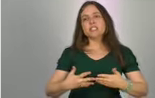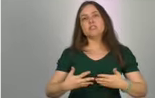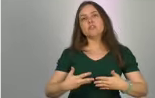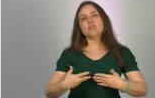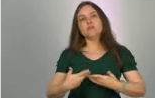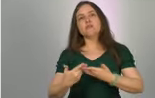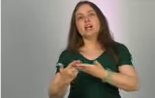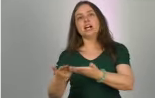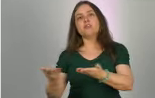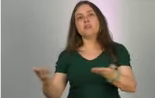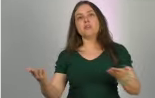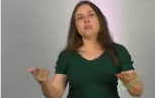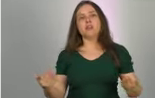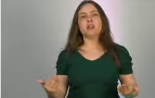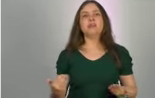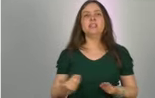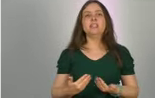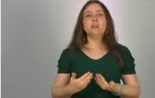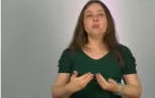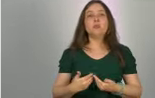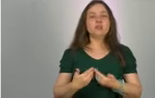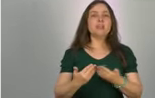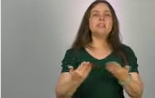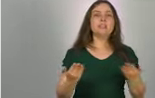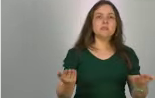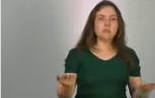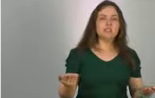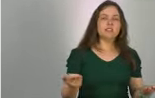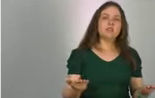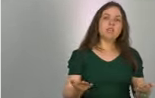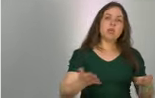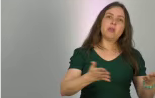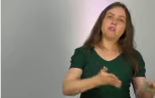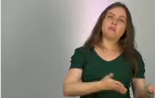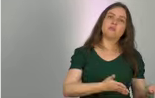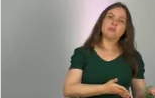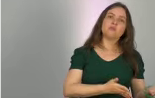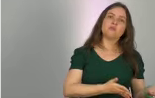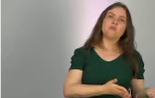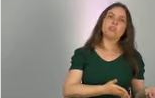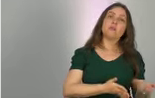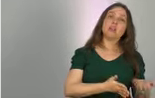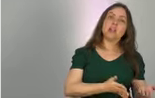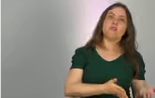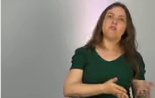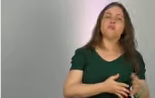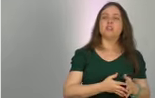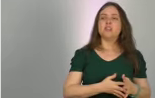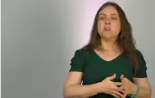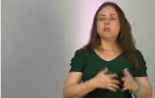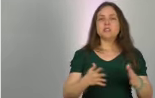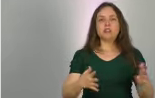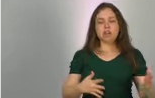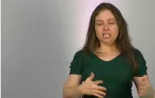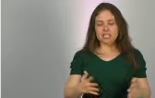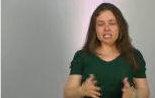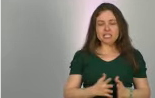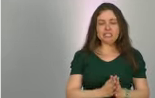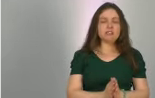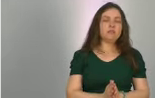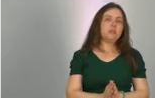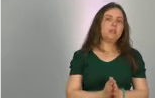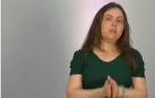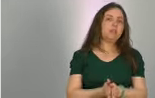que ele conseguisse Então se divulgado de uma forma muito mais Ampla do que apenas uma consulta local e